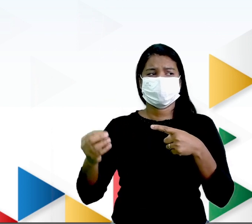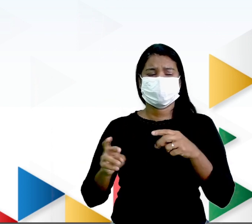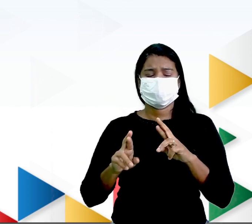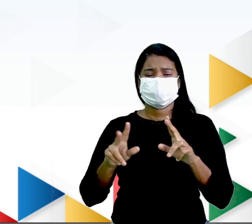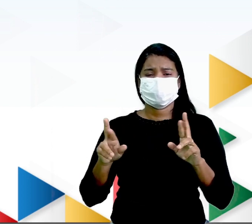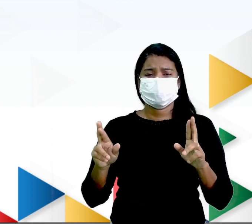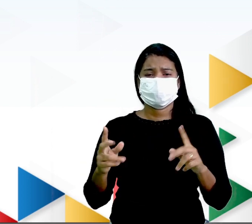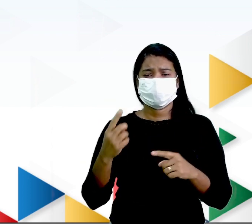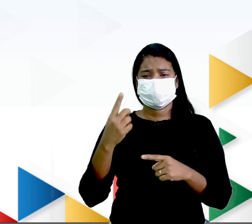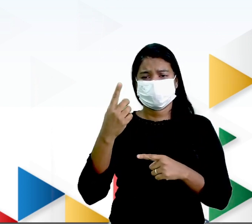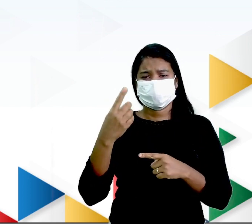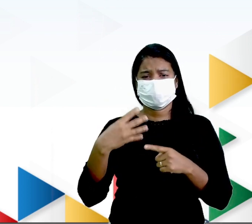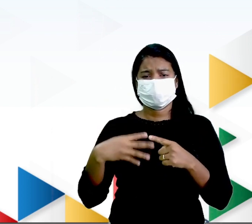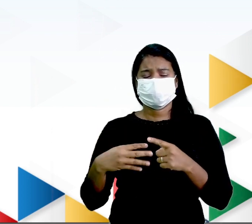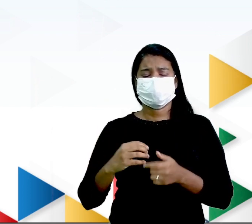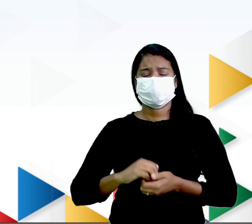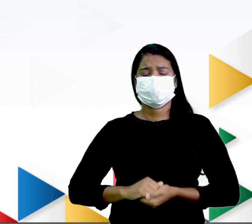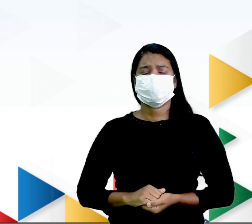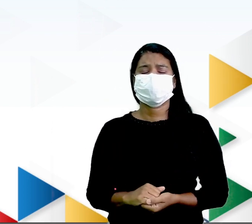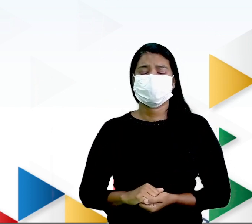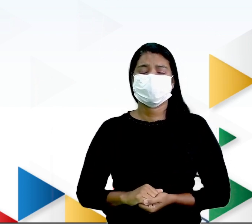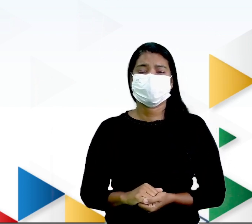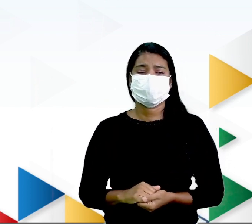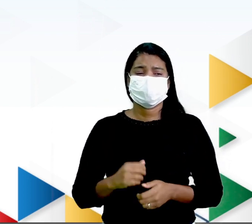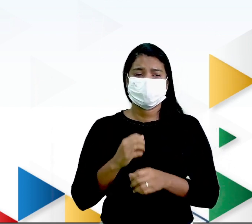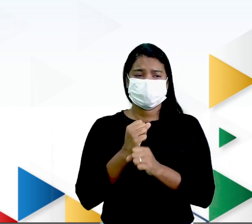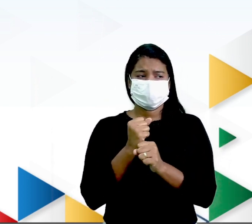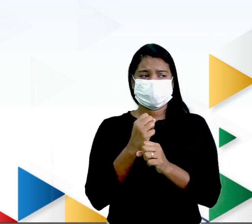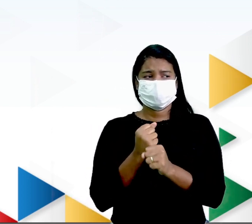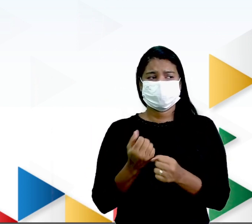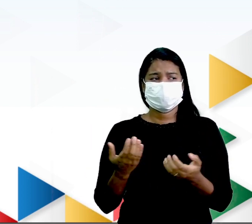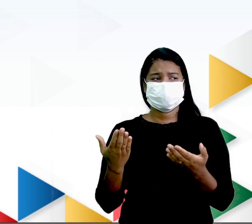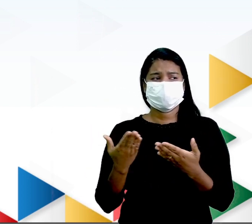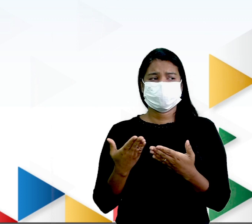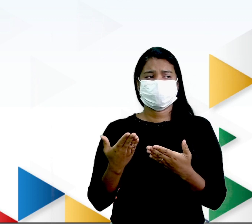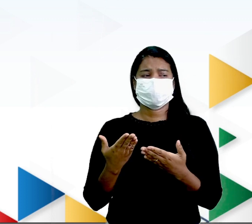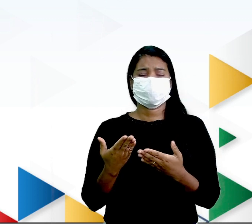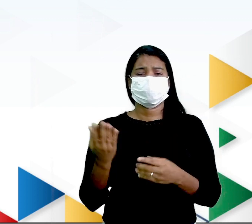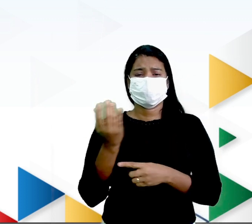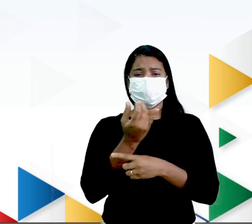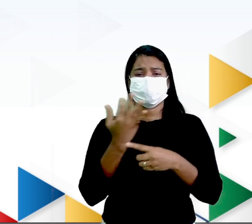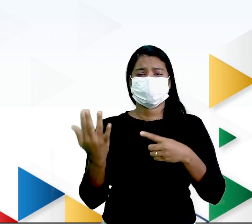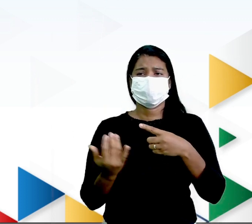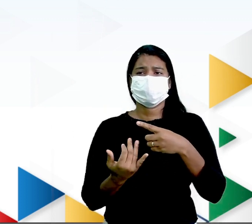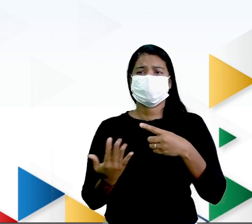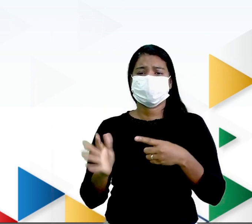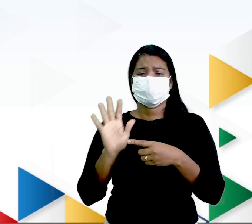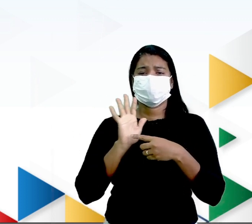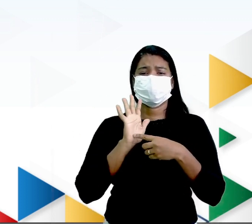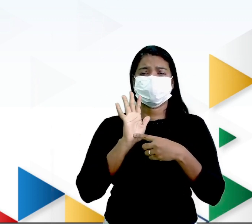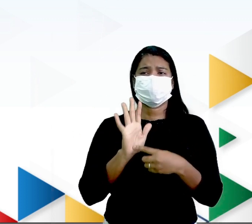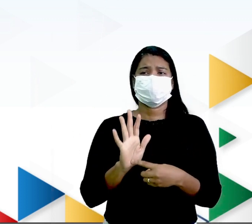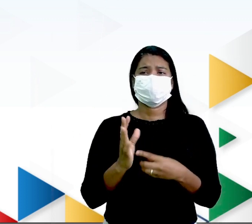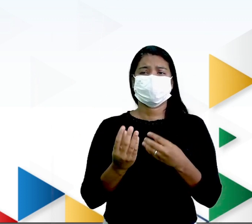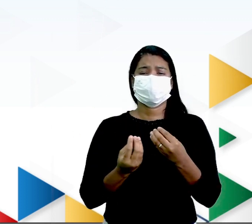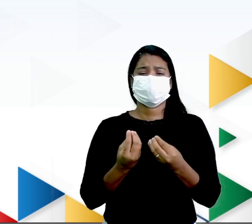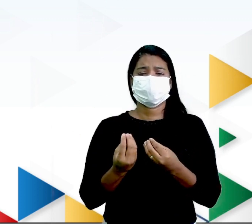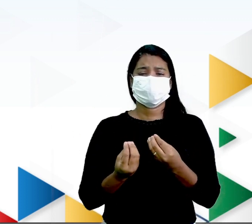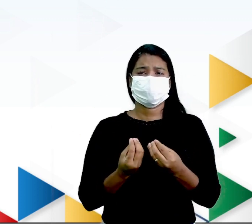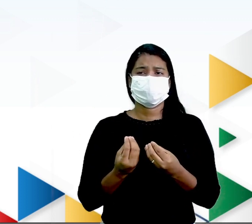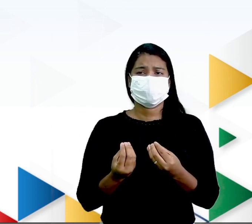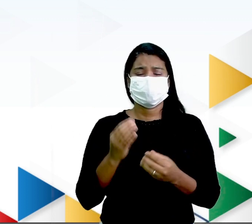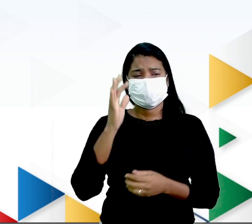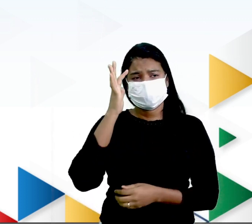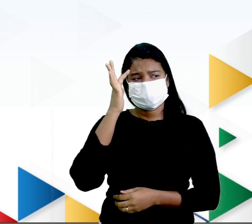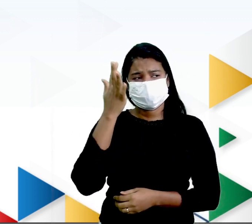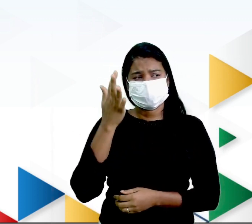de 1/4, tá bom? Então a gente vai fazer a soma dessas duas frações distintas e eu vou te mostrar uma forma de